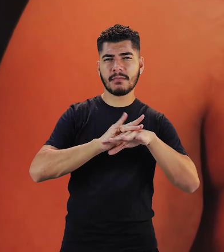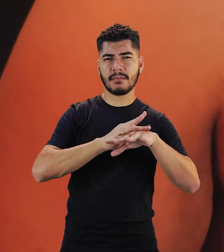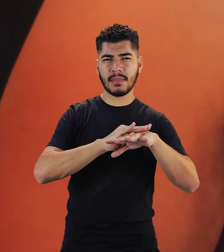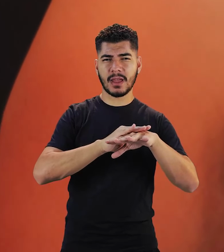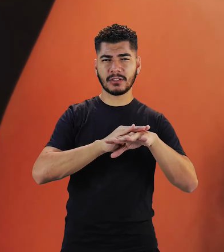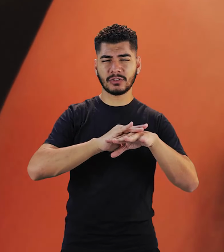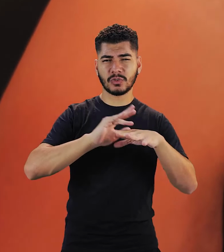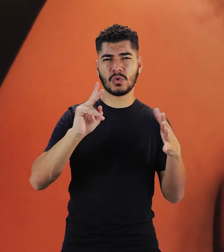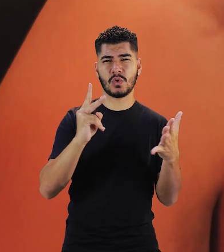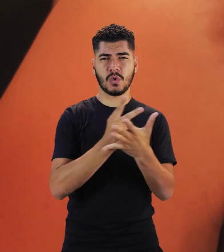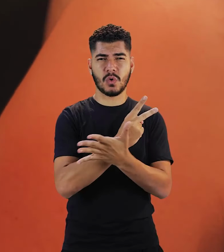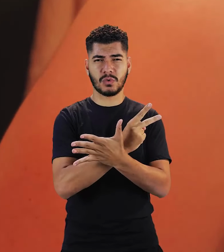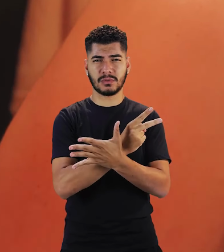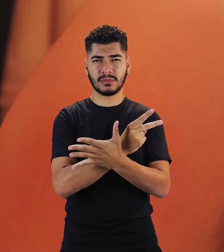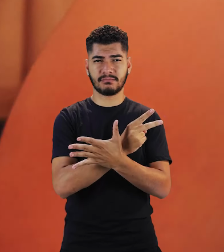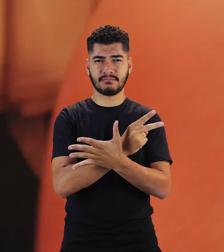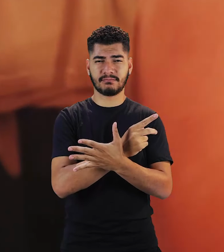naufrágio.